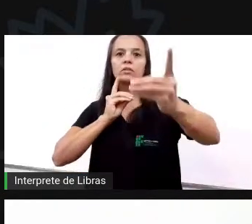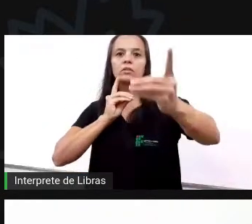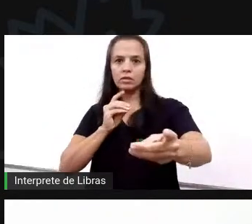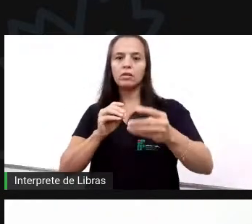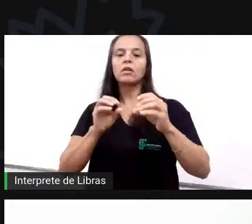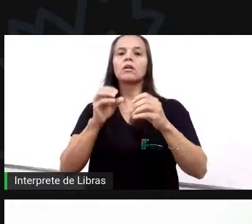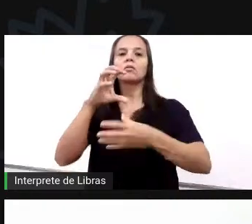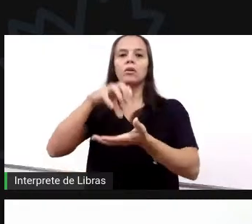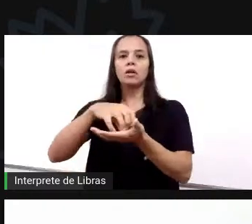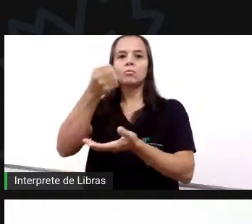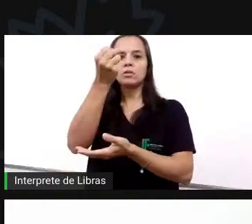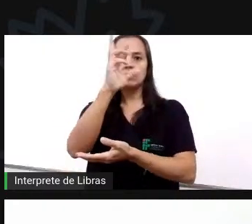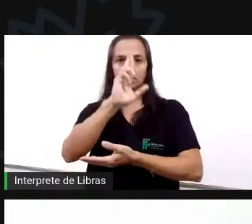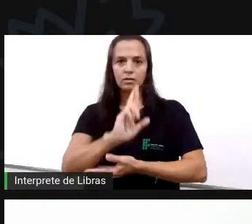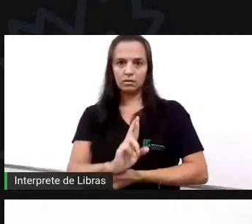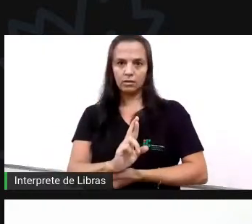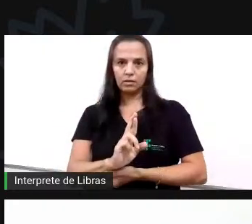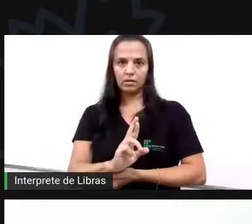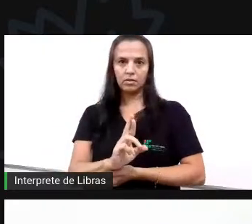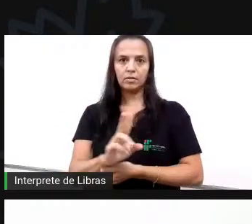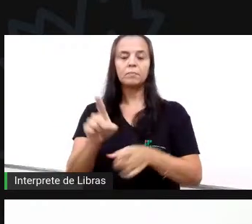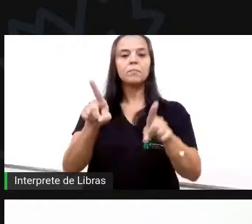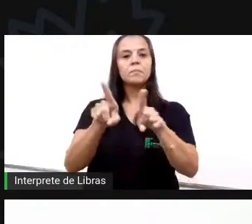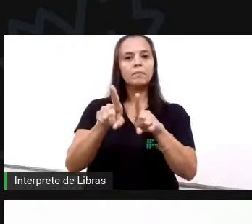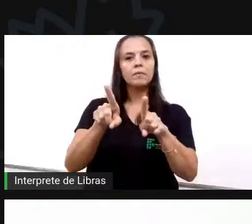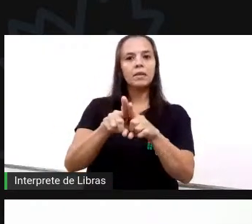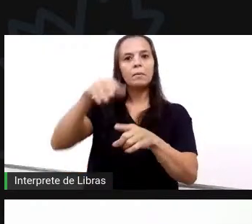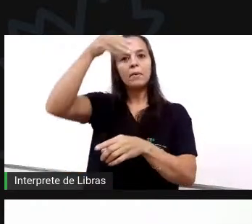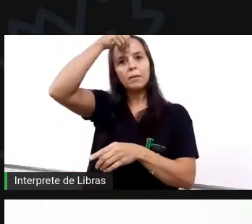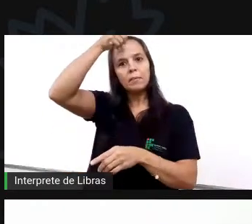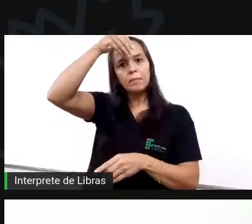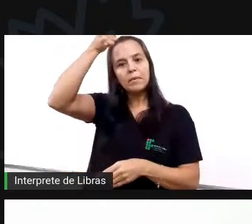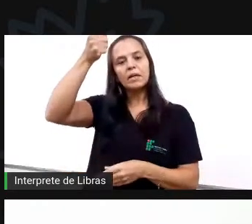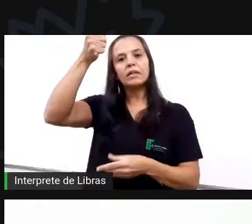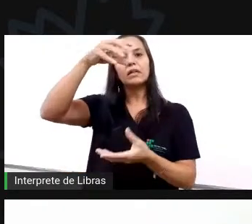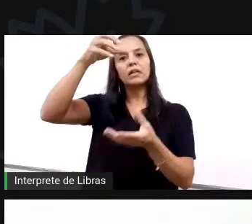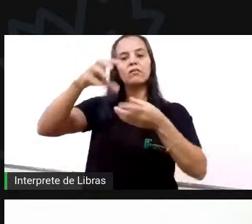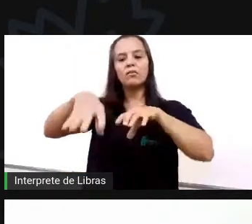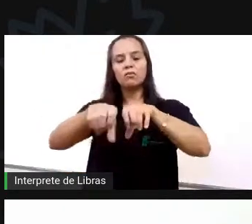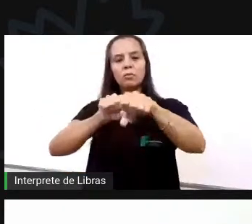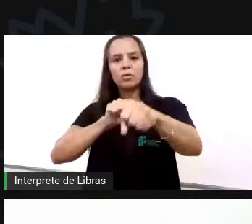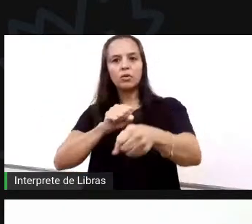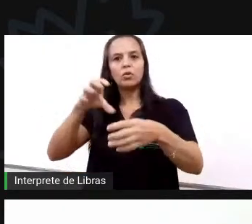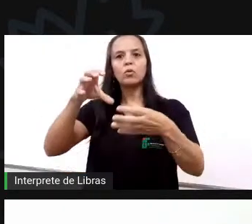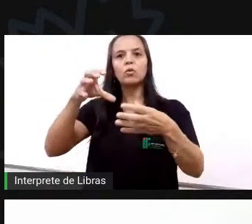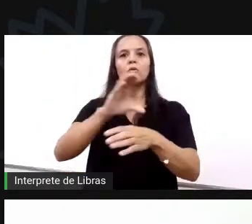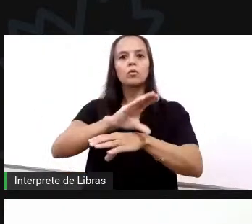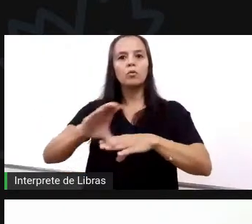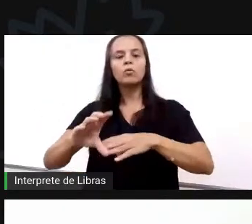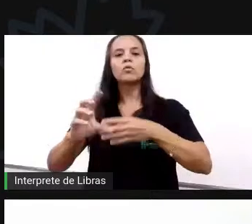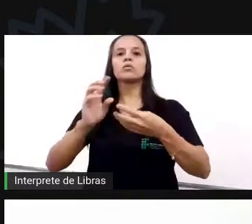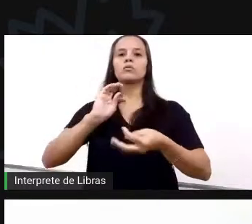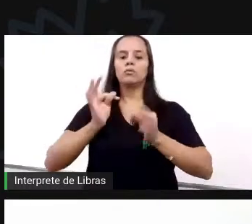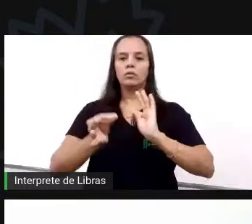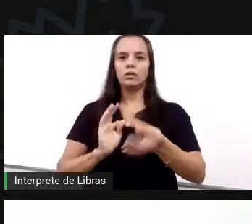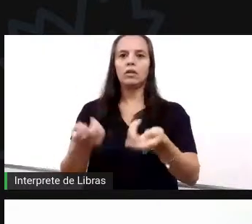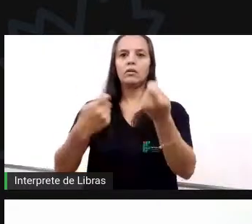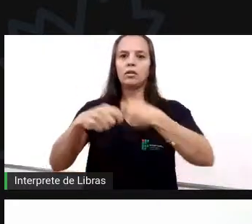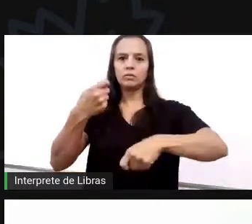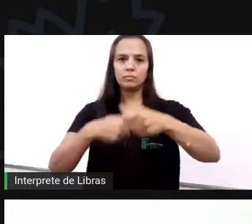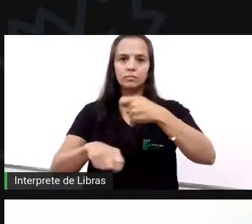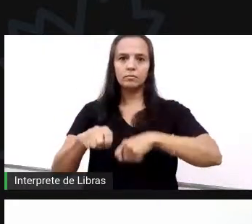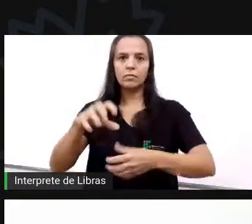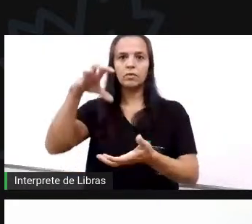Santa Rosa e, na ocasião, paraninfa da turma do curso técnico em administração